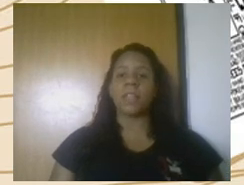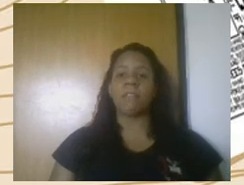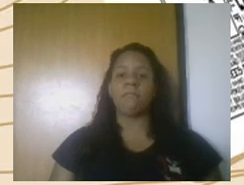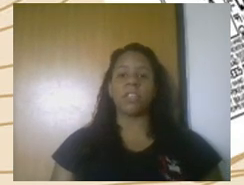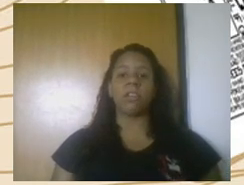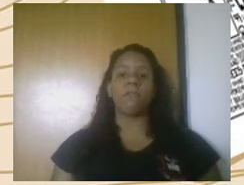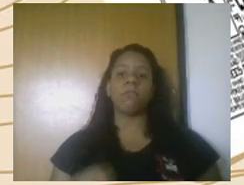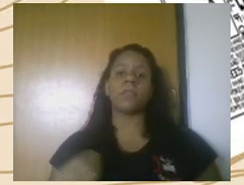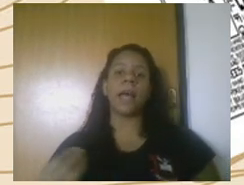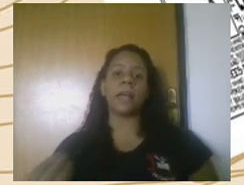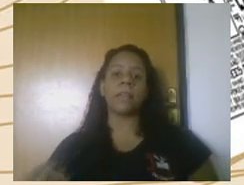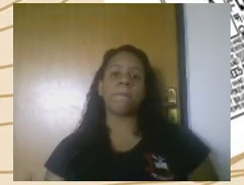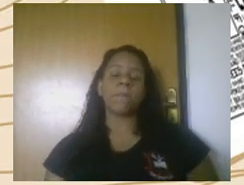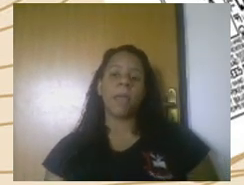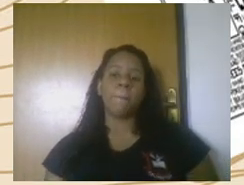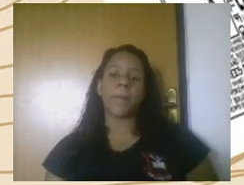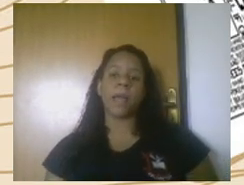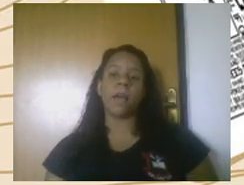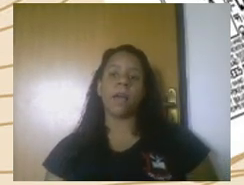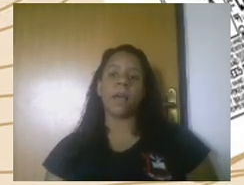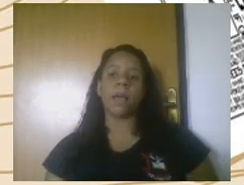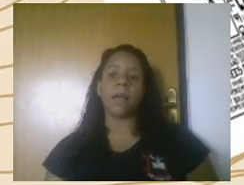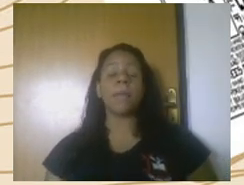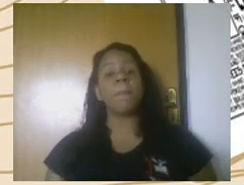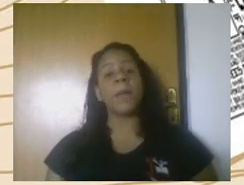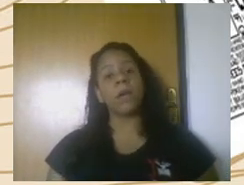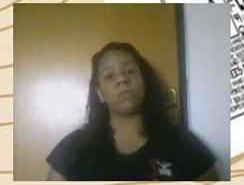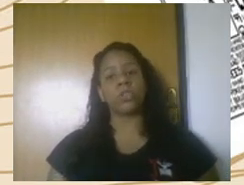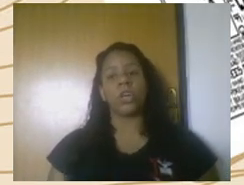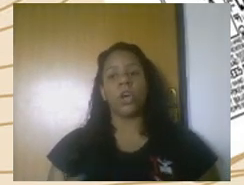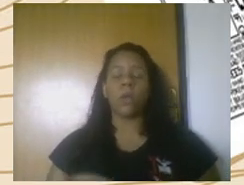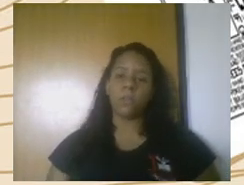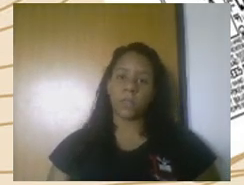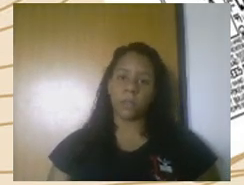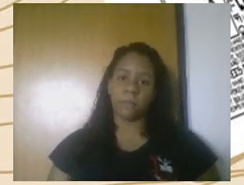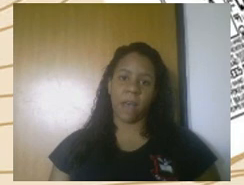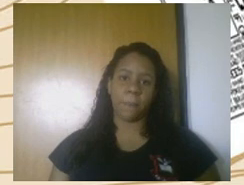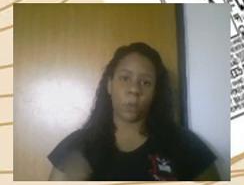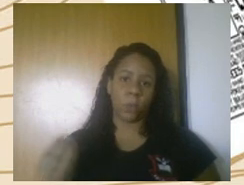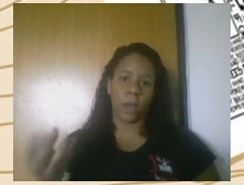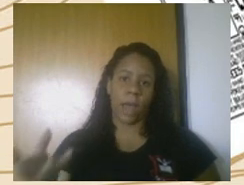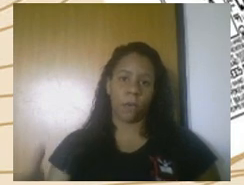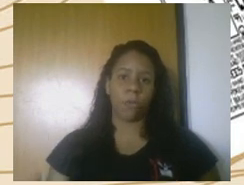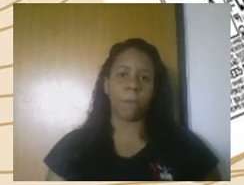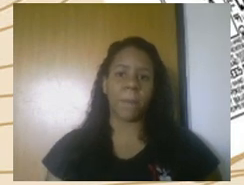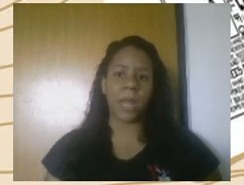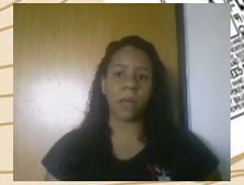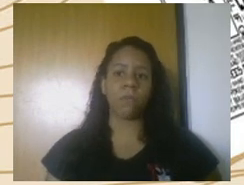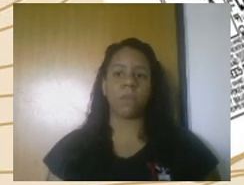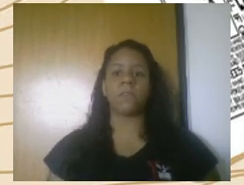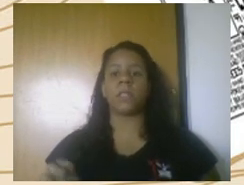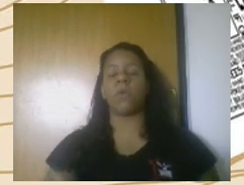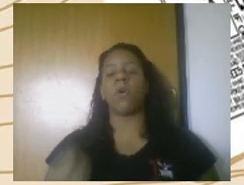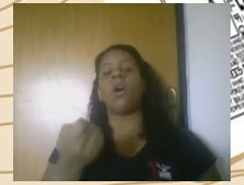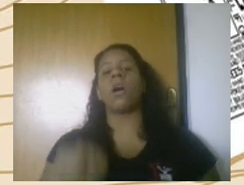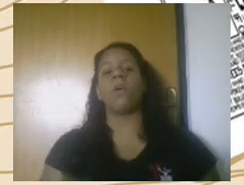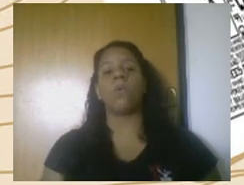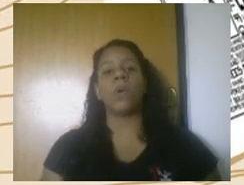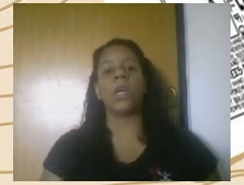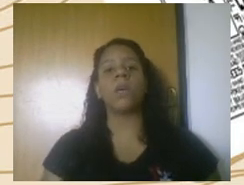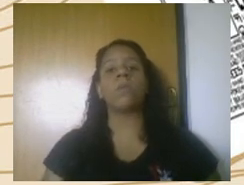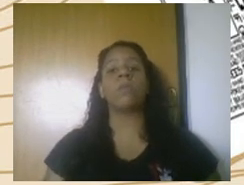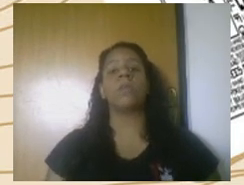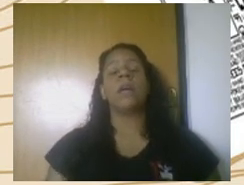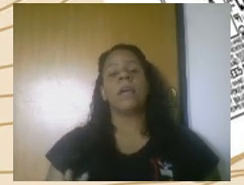tem a entrevista voltada para empregos. Quando você vai procurar um emprego, que você coloca